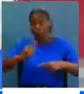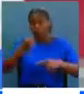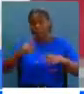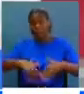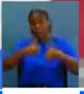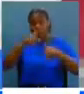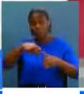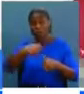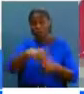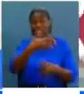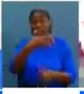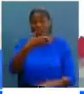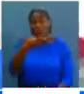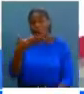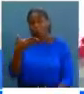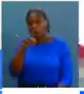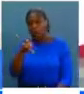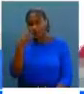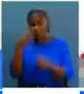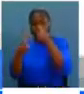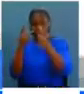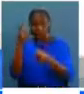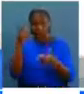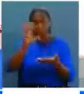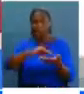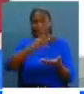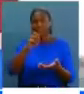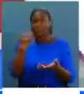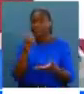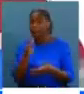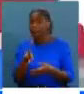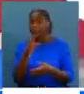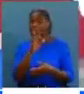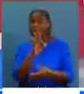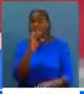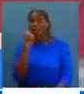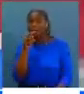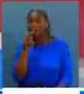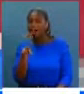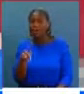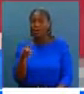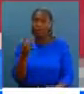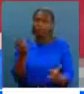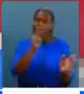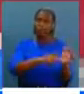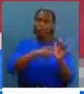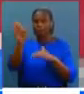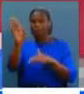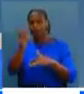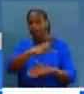que hoje tem 171 mil pessoas residentes e mais de 30 mil e 40 mil em trânsito.